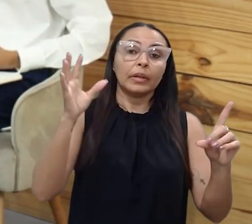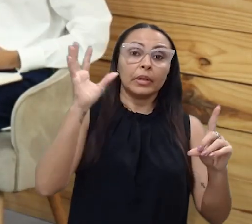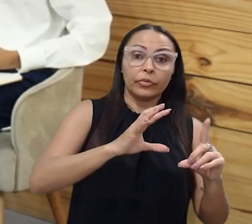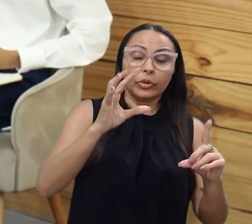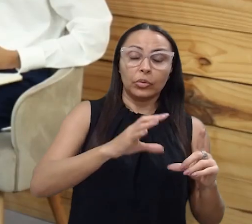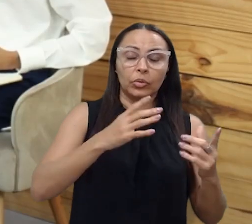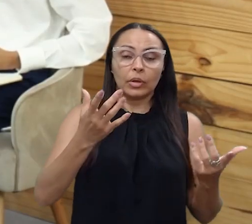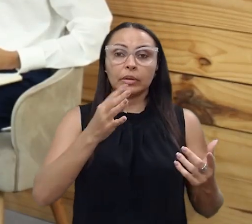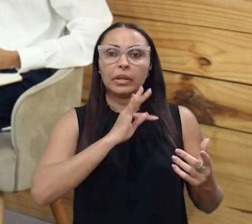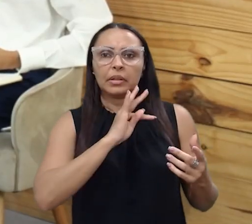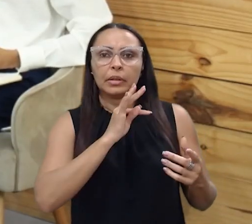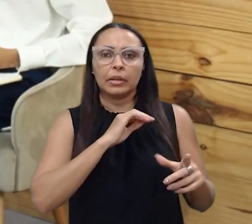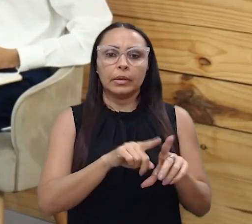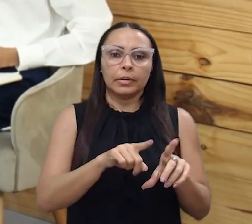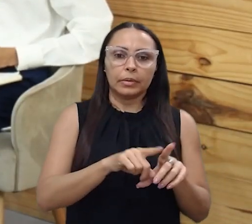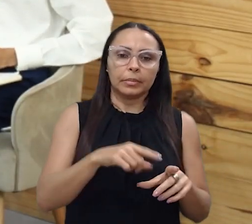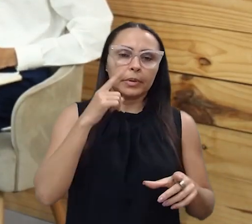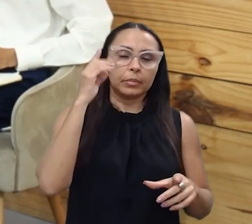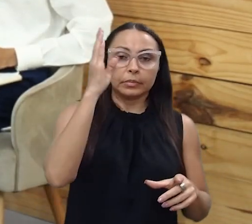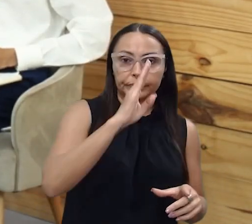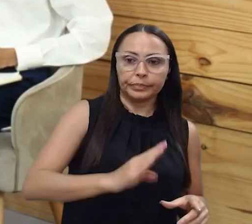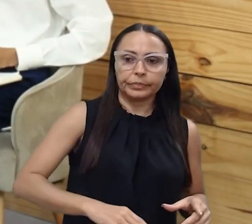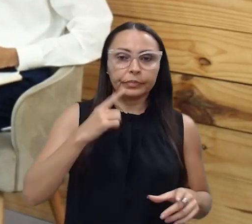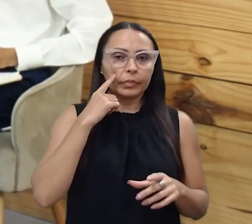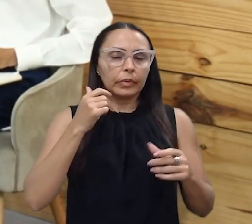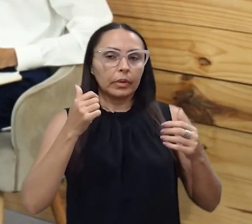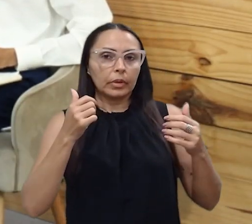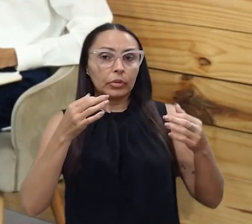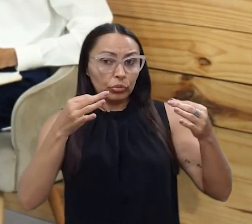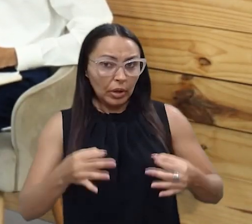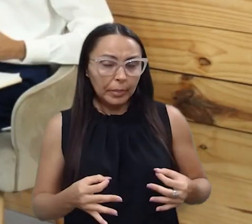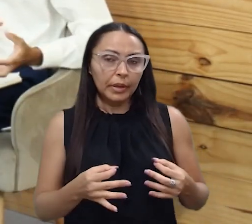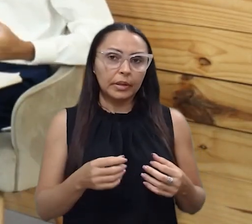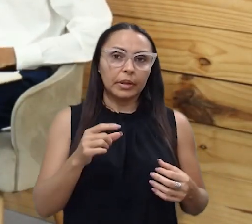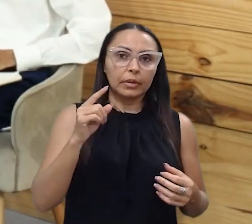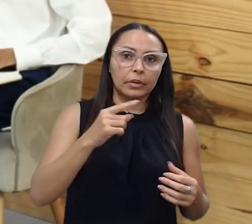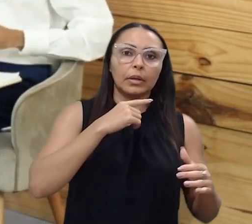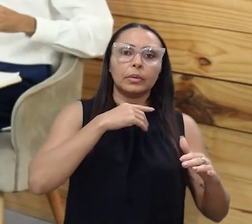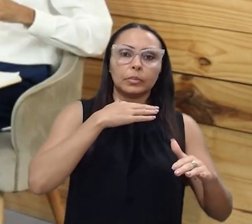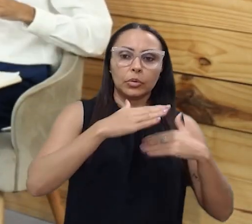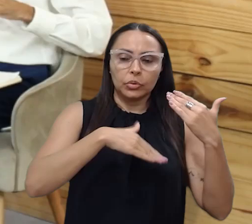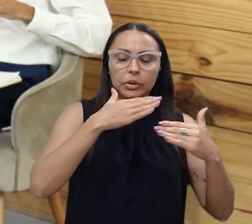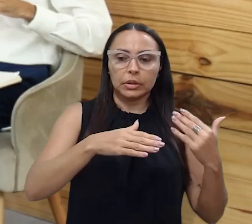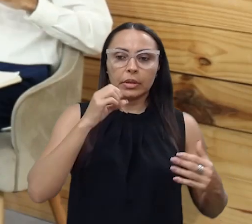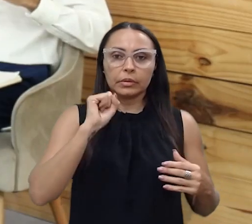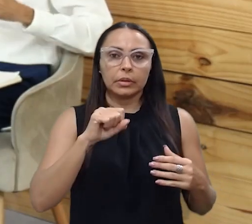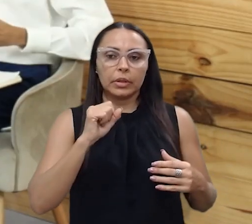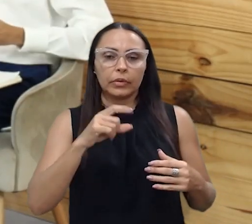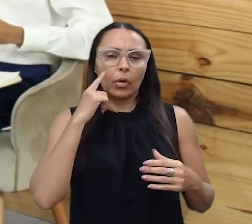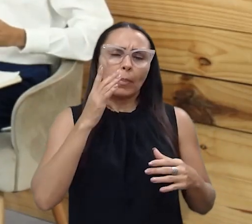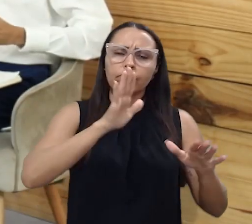a técnica, né, na arte gráfica brasileira, era justamente produzir sobre uma